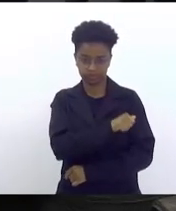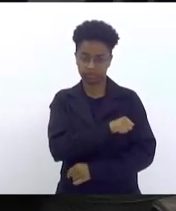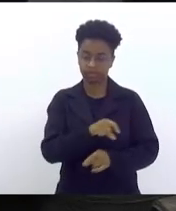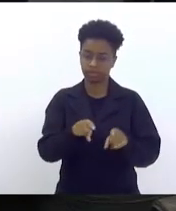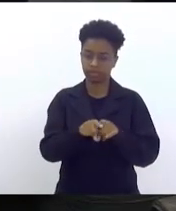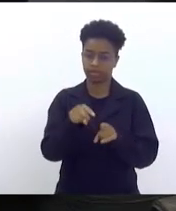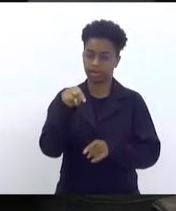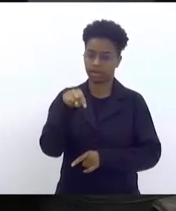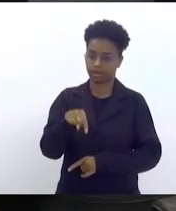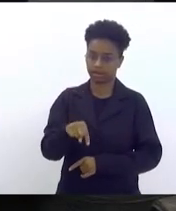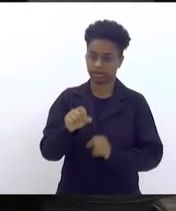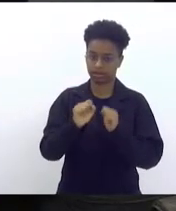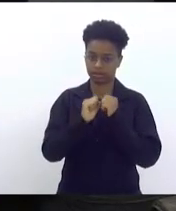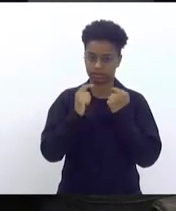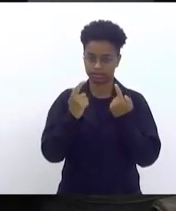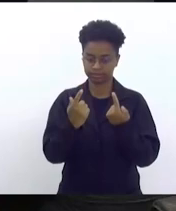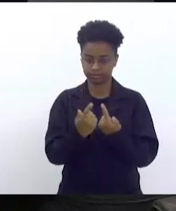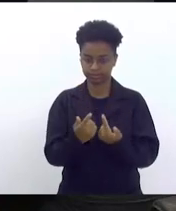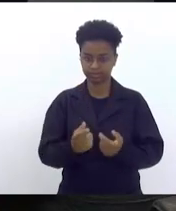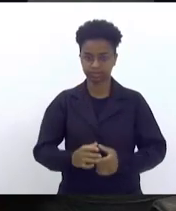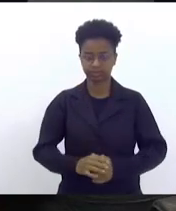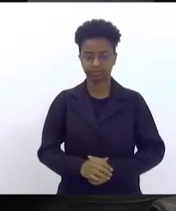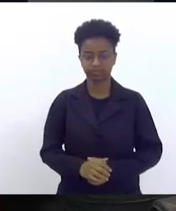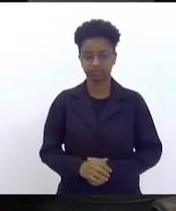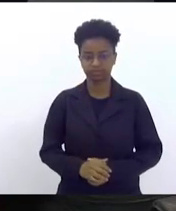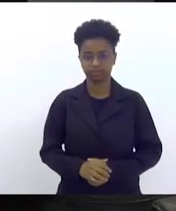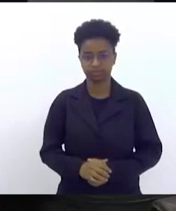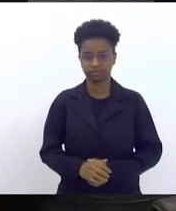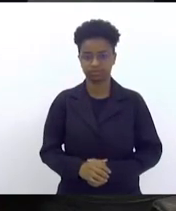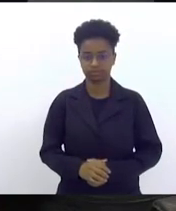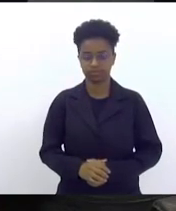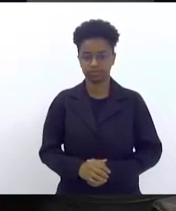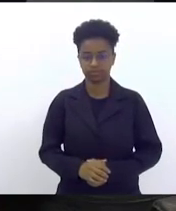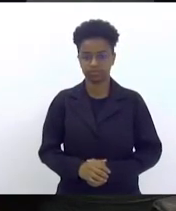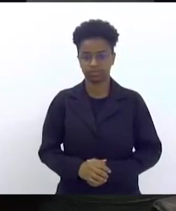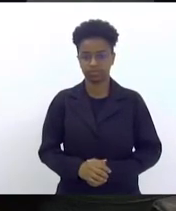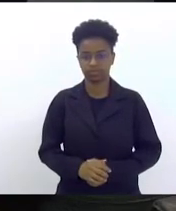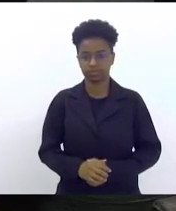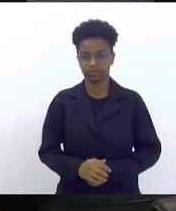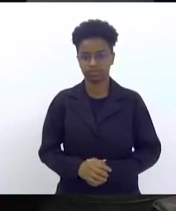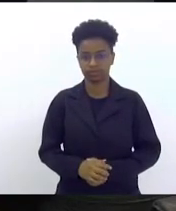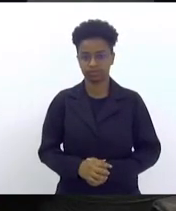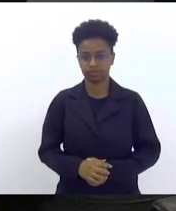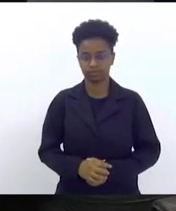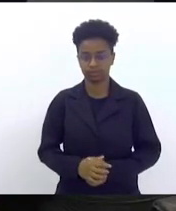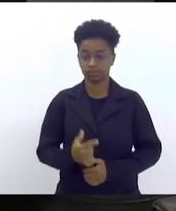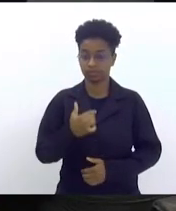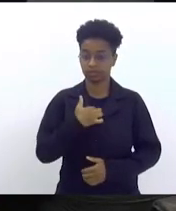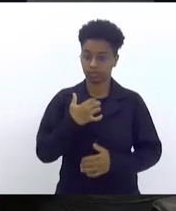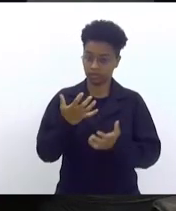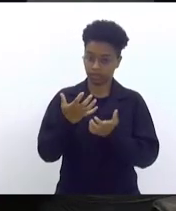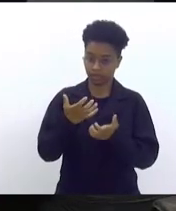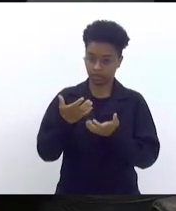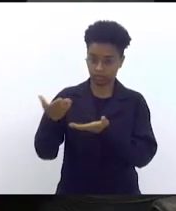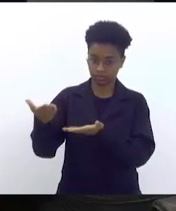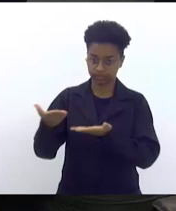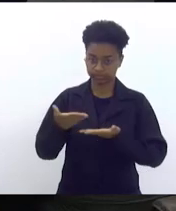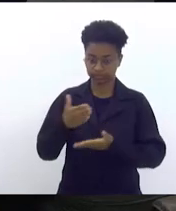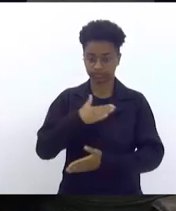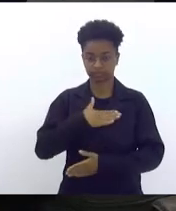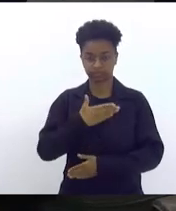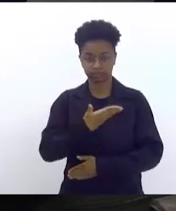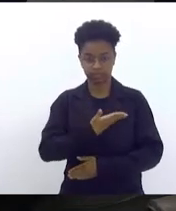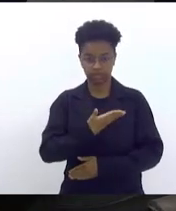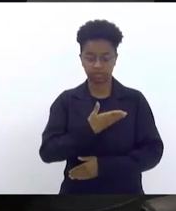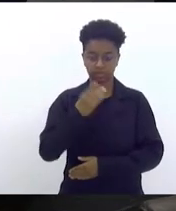casa eu quero já de antemão convidar aqui meu Deputado amigo colega